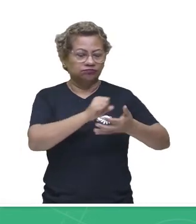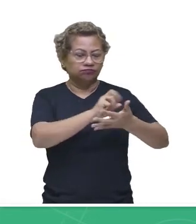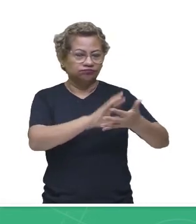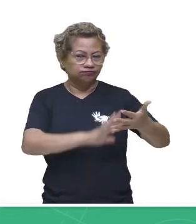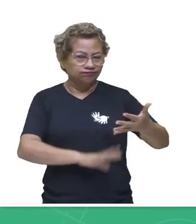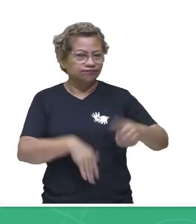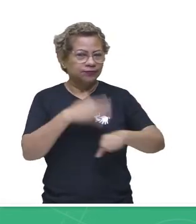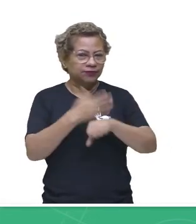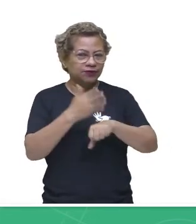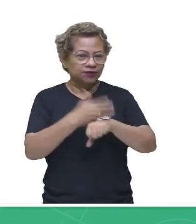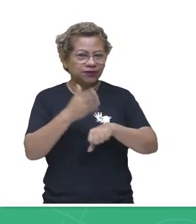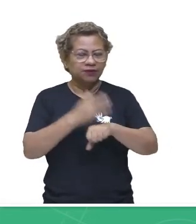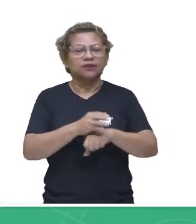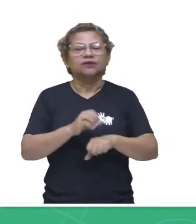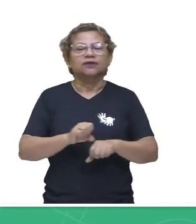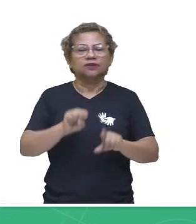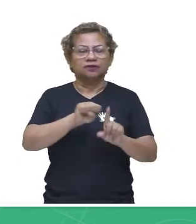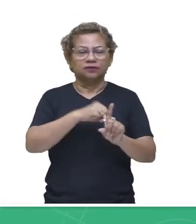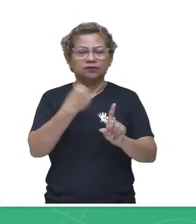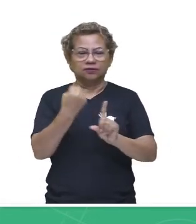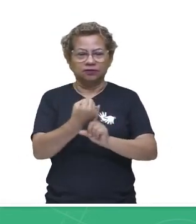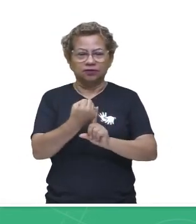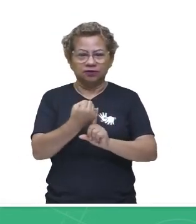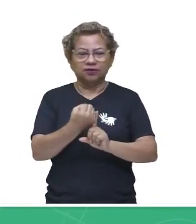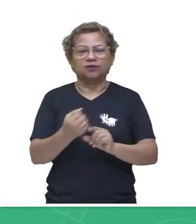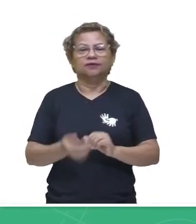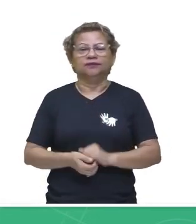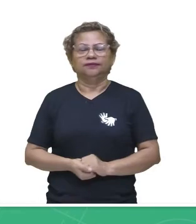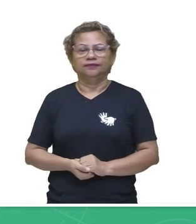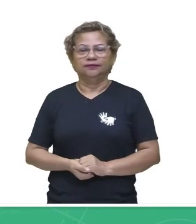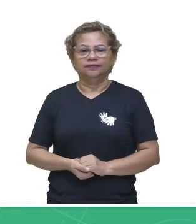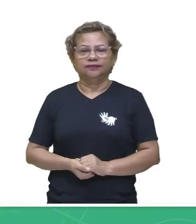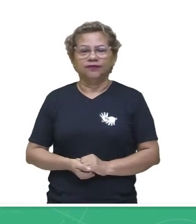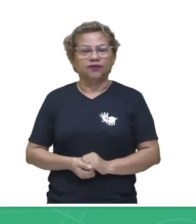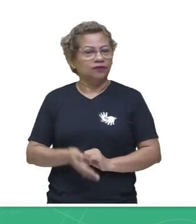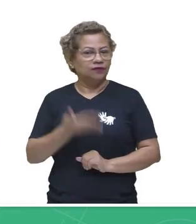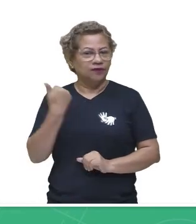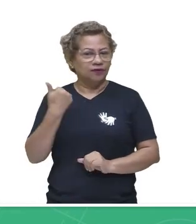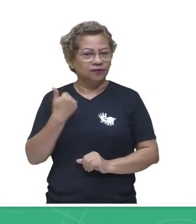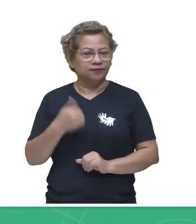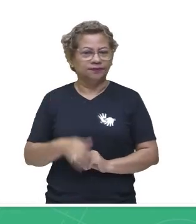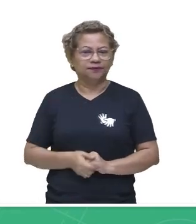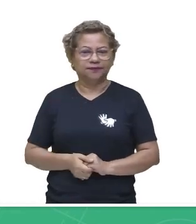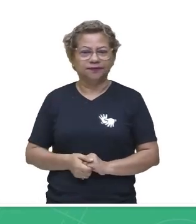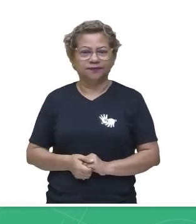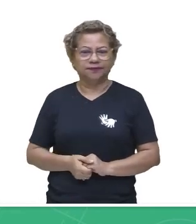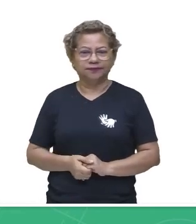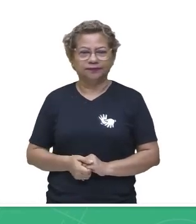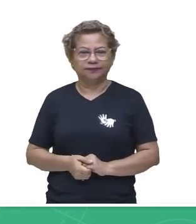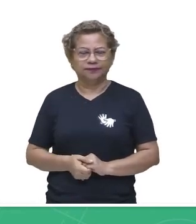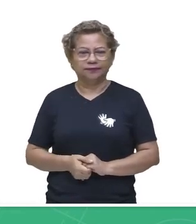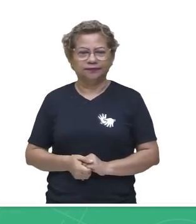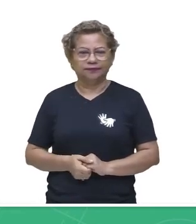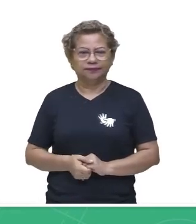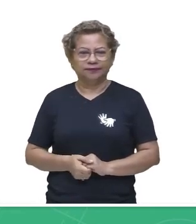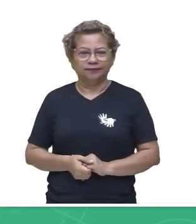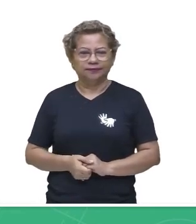de Sociologia. Eu sou o professor Josino Malagueta, estou com vocês aqui para fazer essa correção. Vamos lá então?